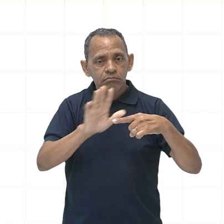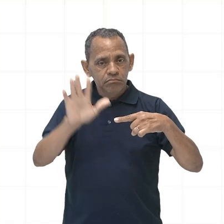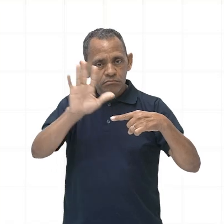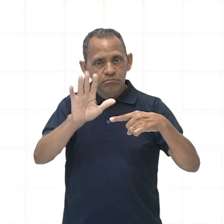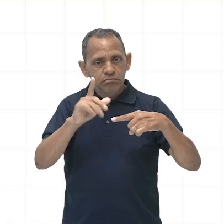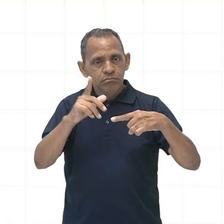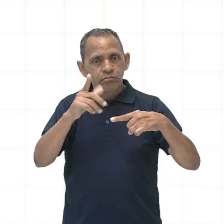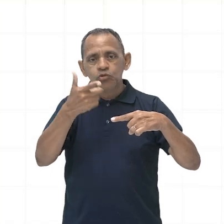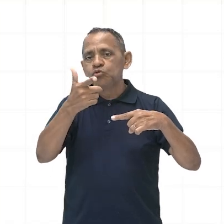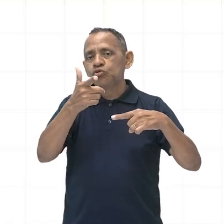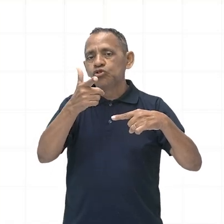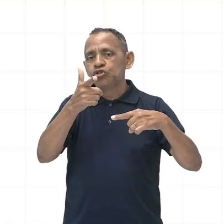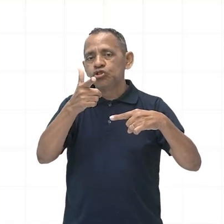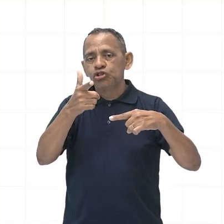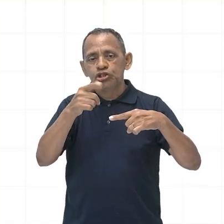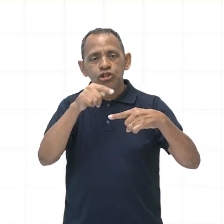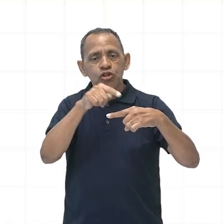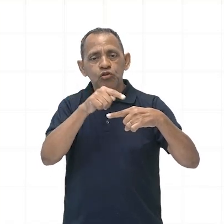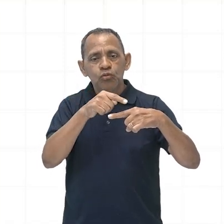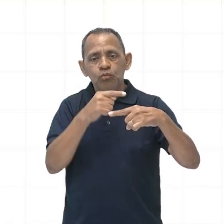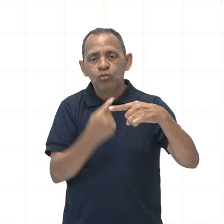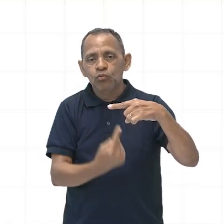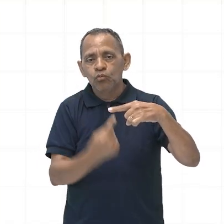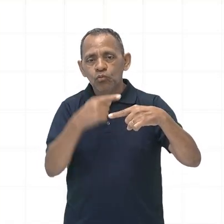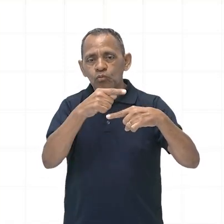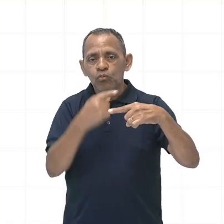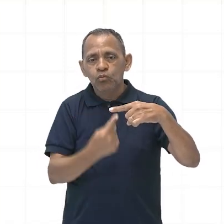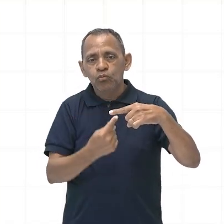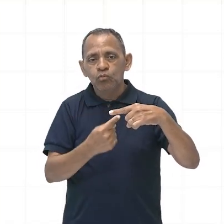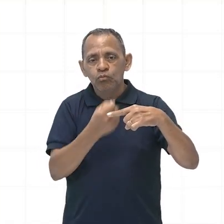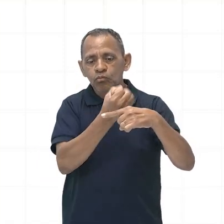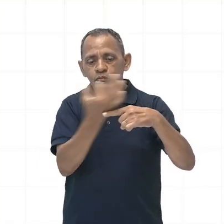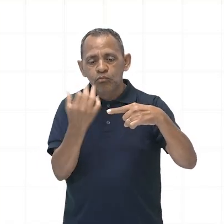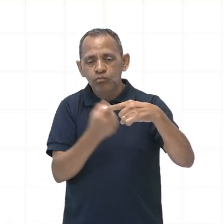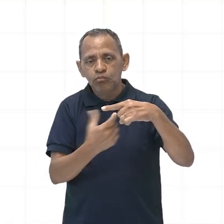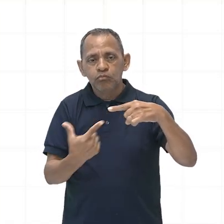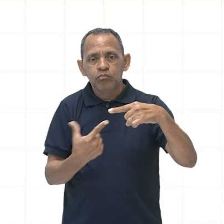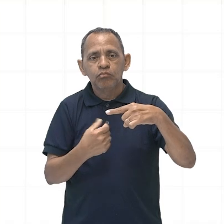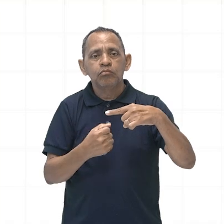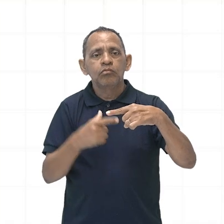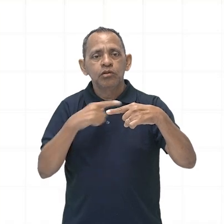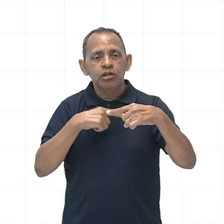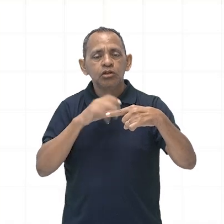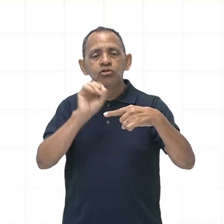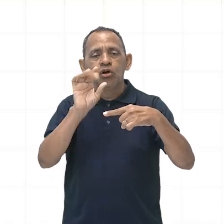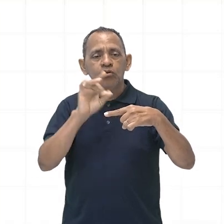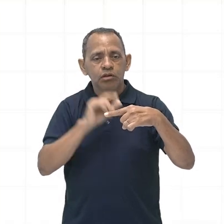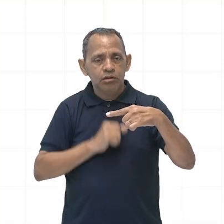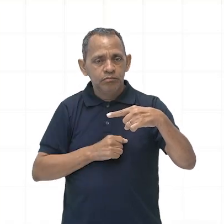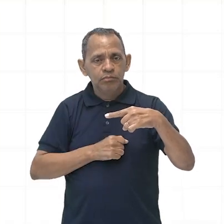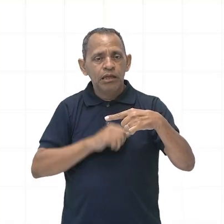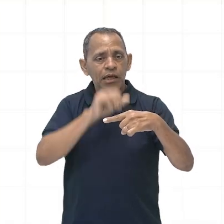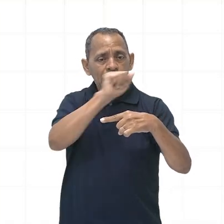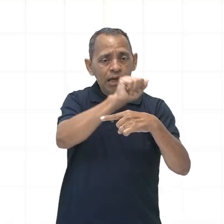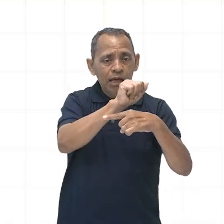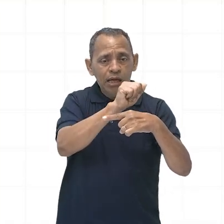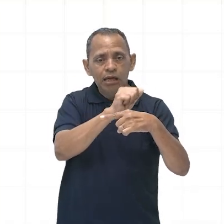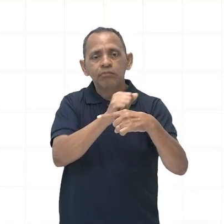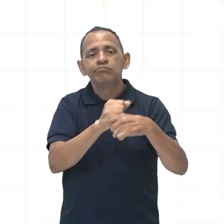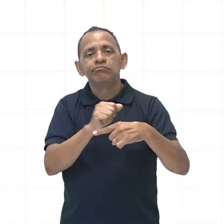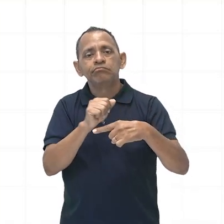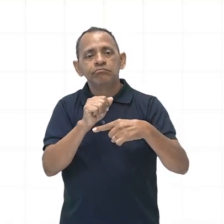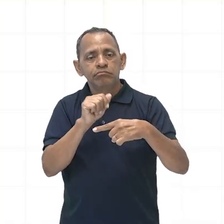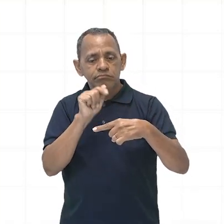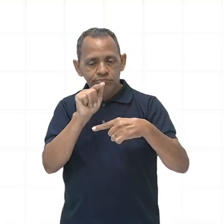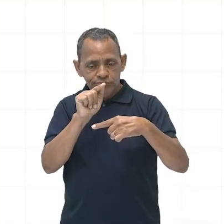não temos uma fração, né? A gente só está vendo aqui A dividido por B. É a mesma coisa, né? Eu poderia ter